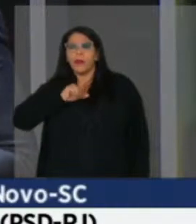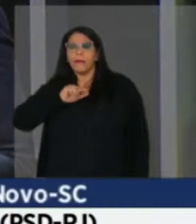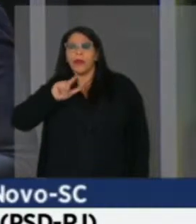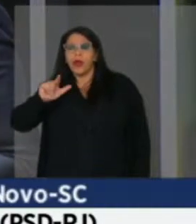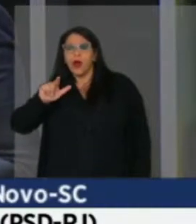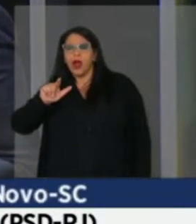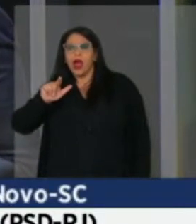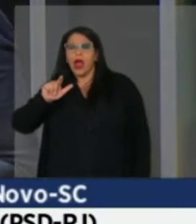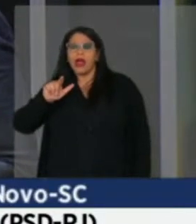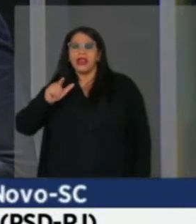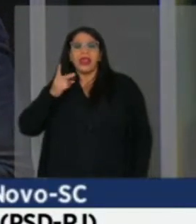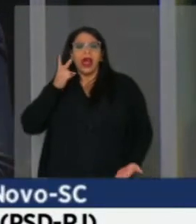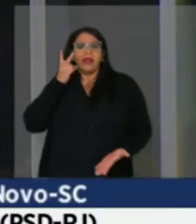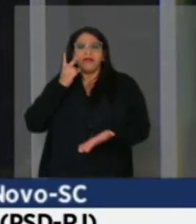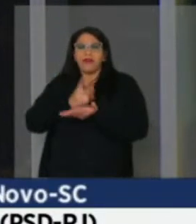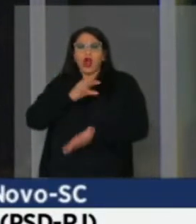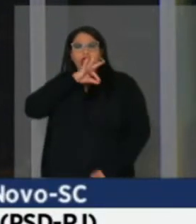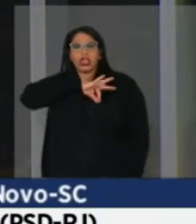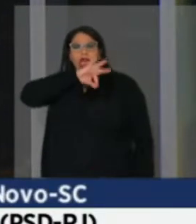dessa parlamentar.